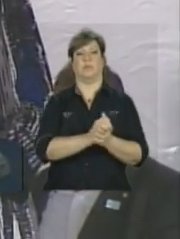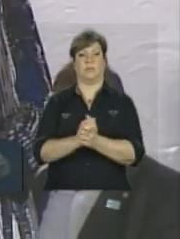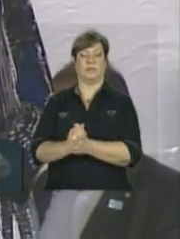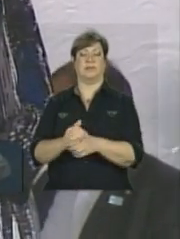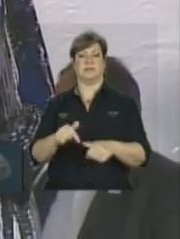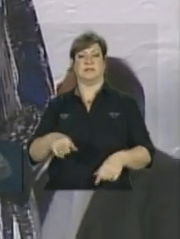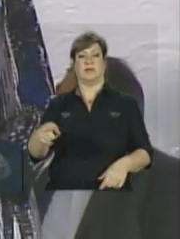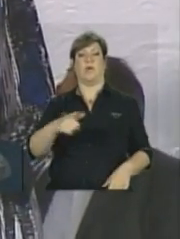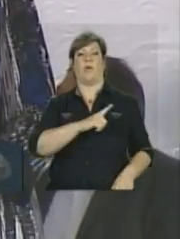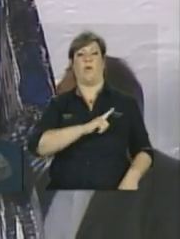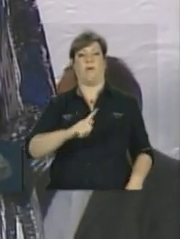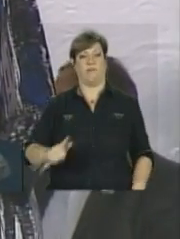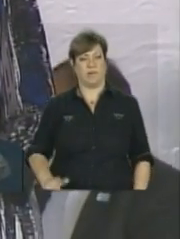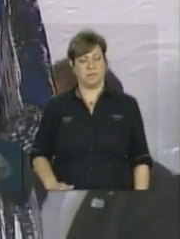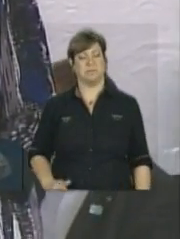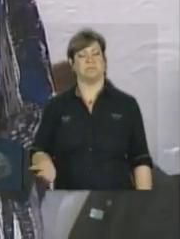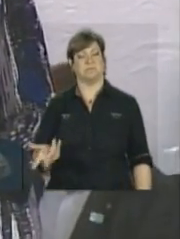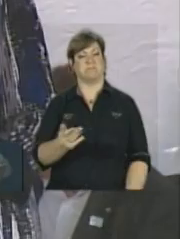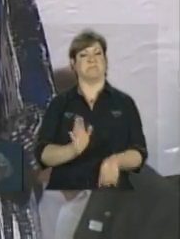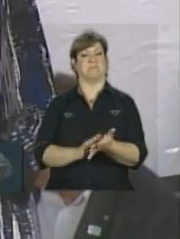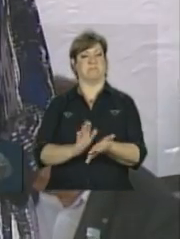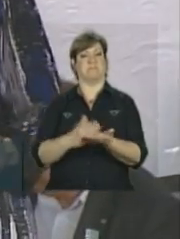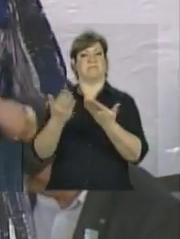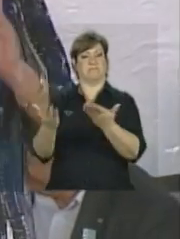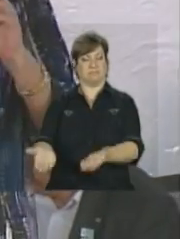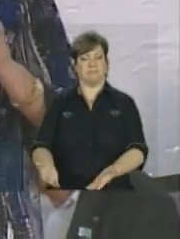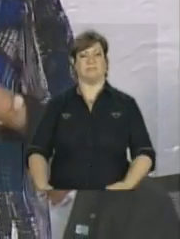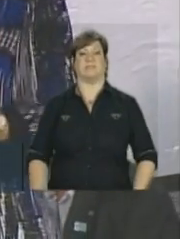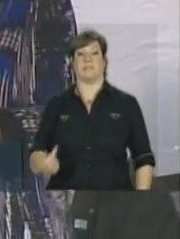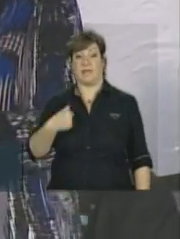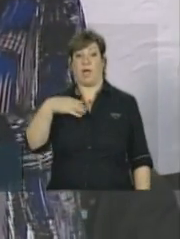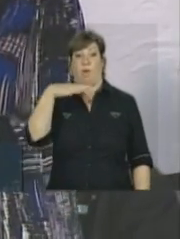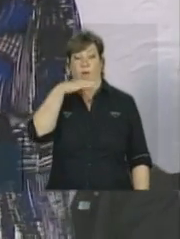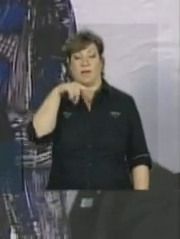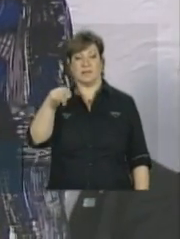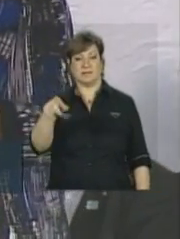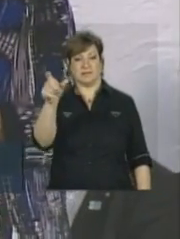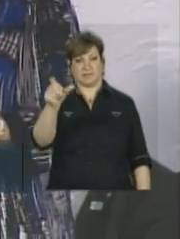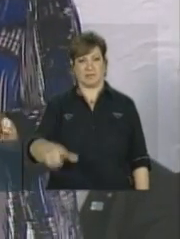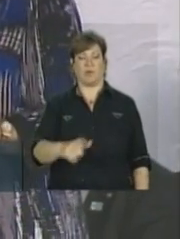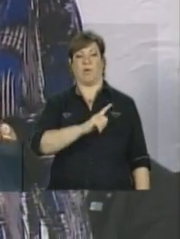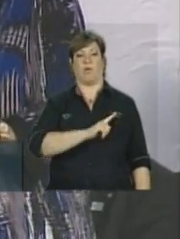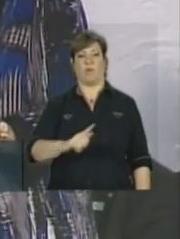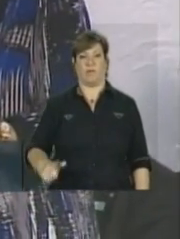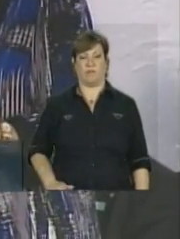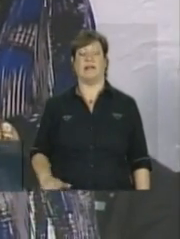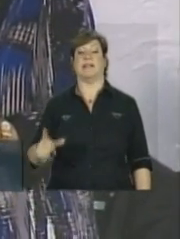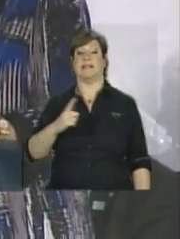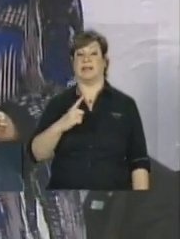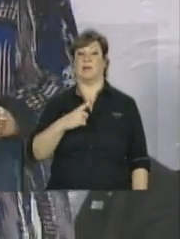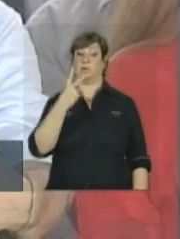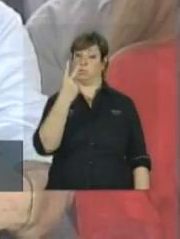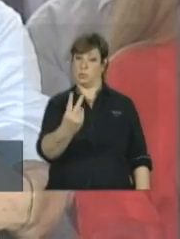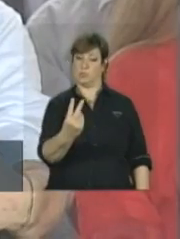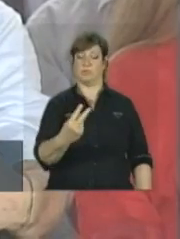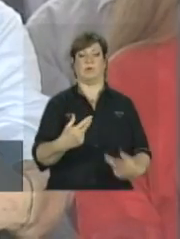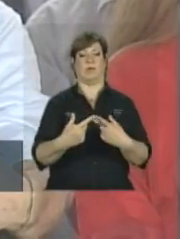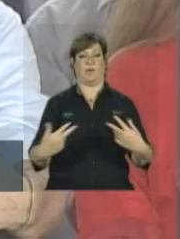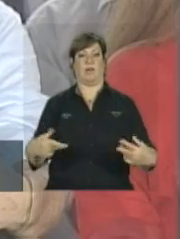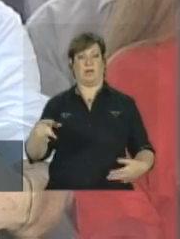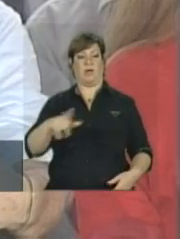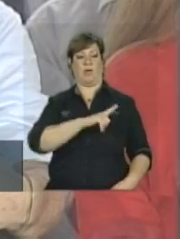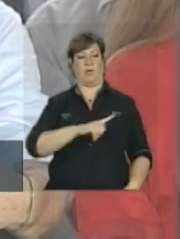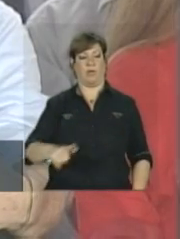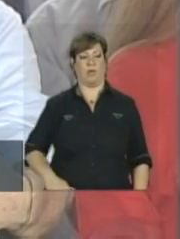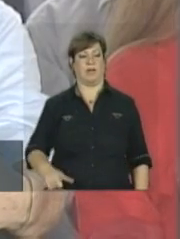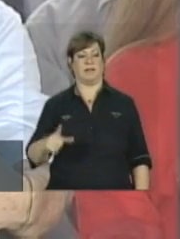eu cumprimento sim o governador. Acho que o governador une duas coisas. O governador